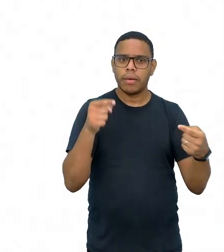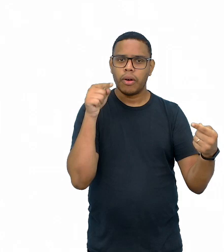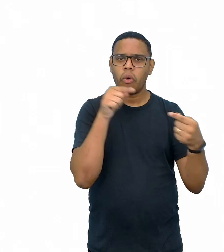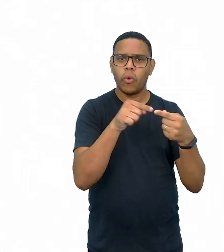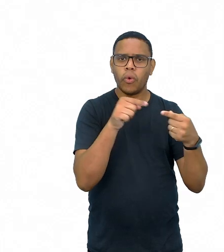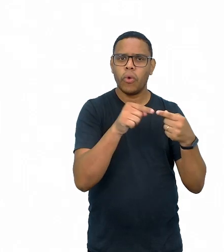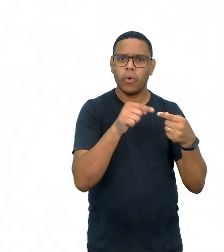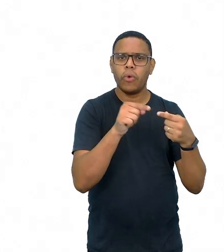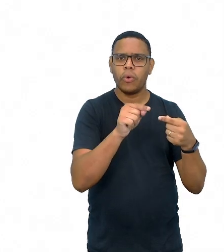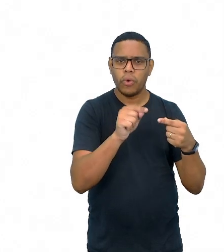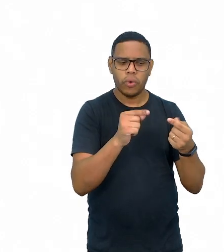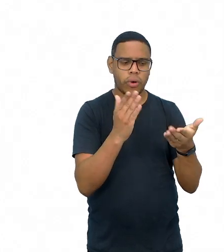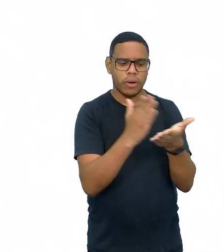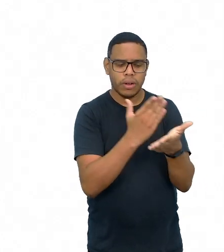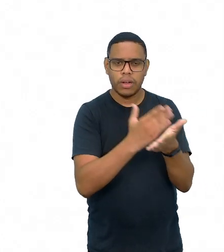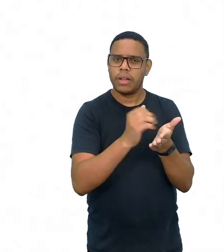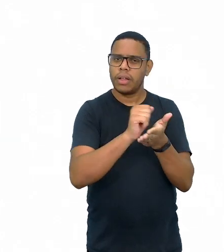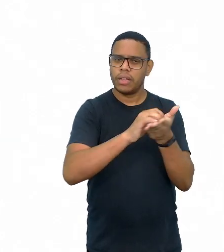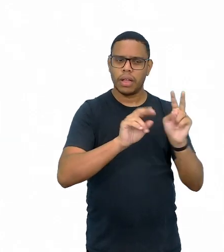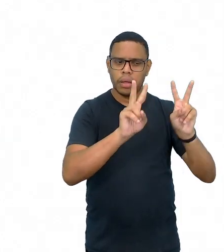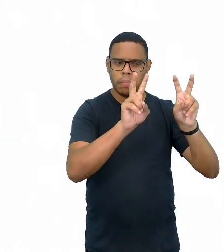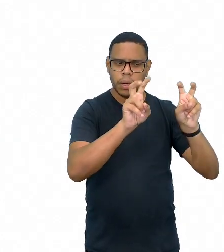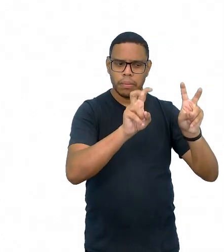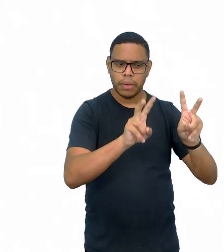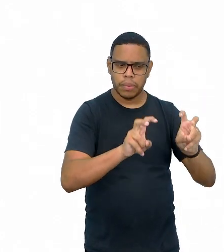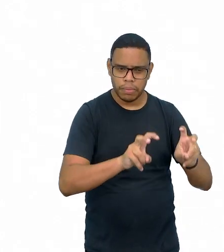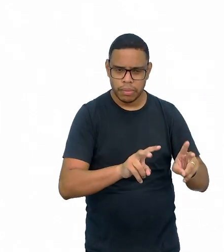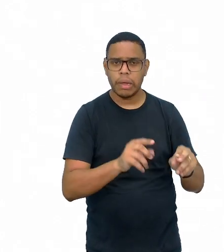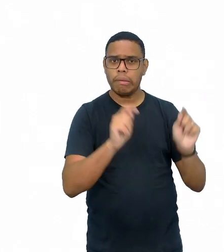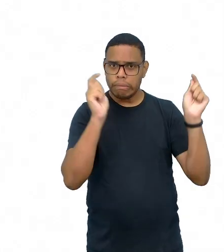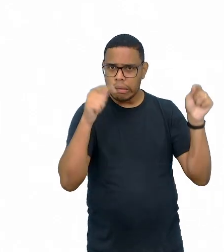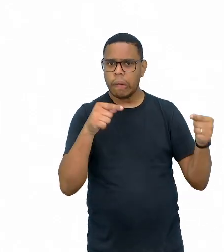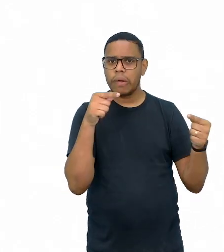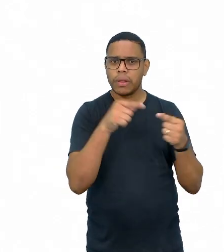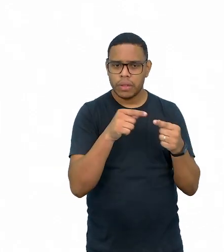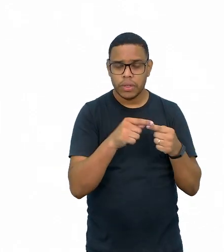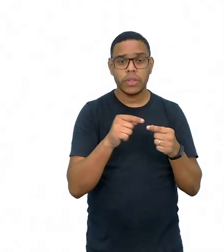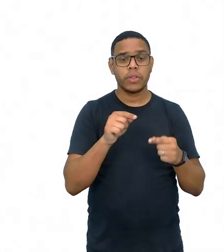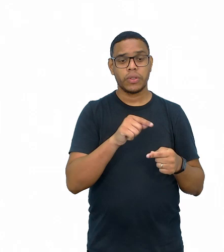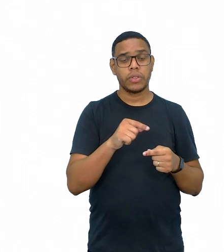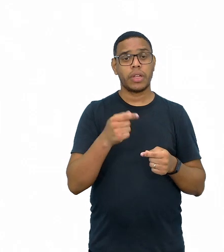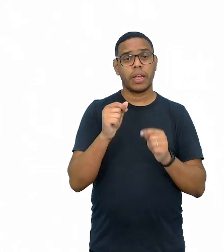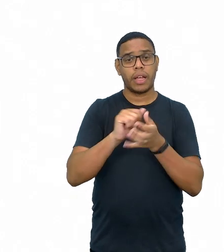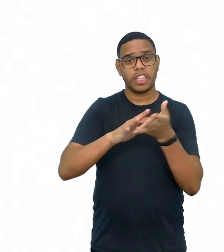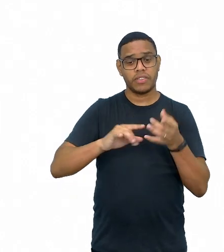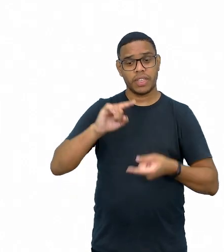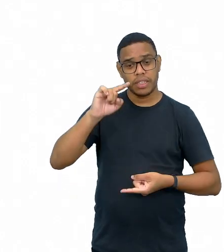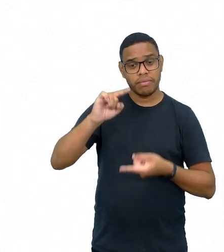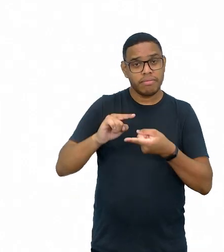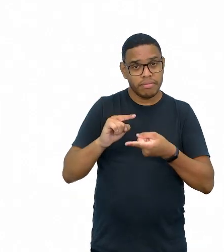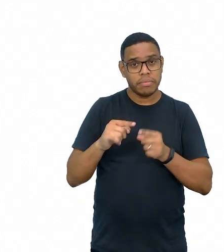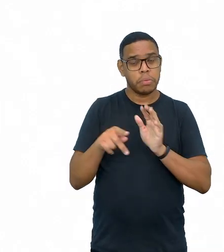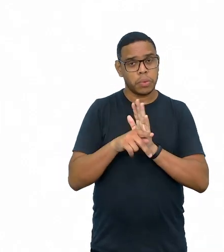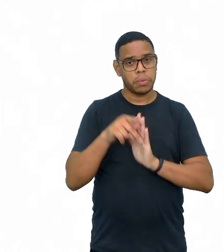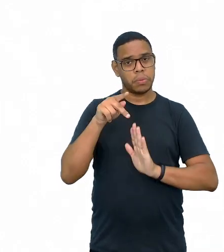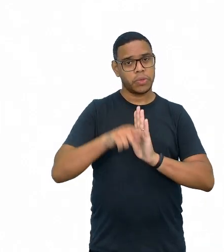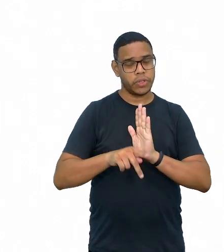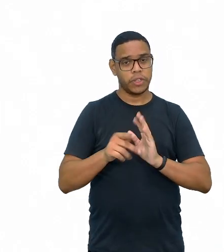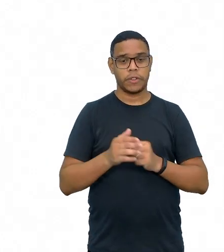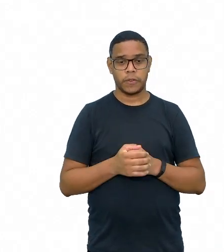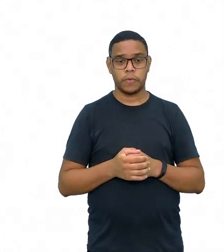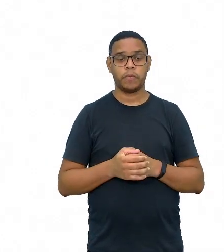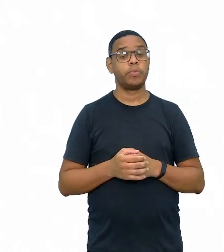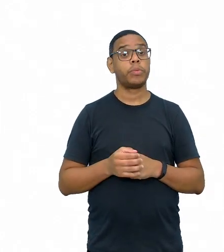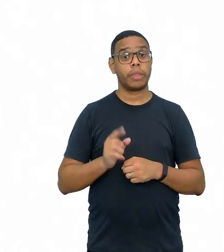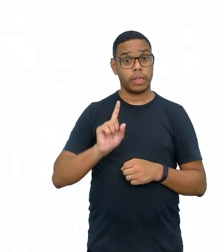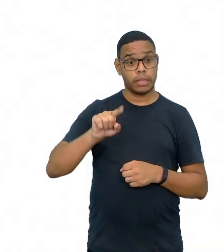essas lições que o nosso autor, o Bender, ele chama de mini lições dentro de um projeto. Depois a